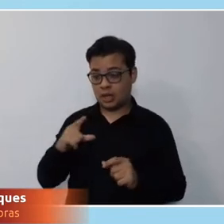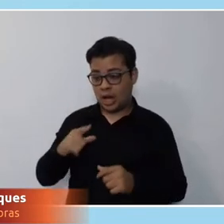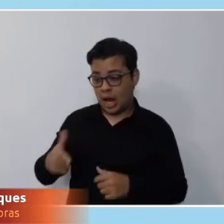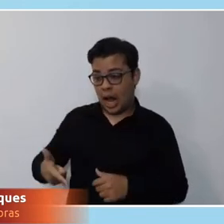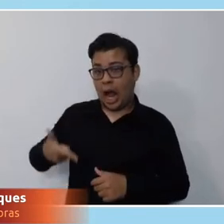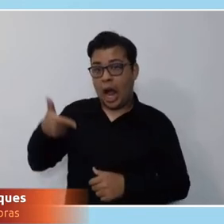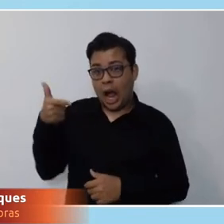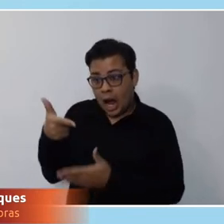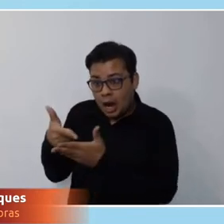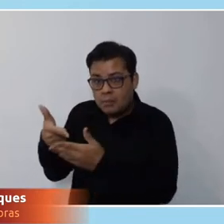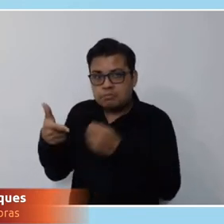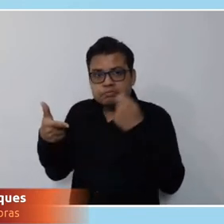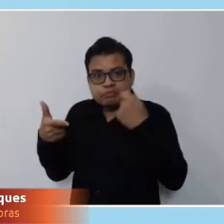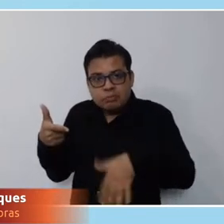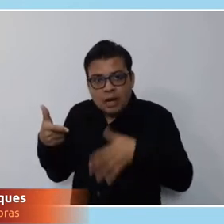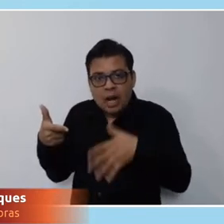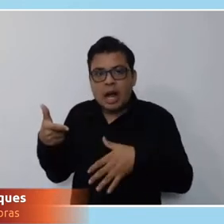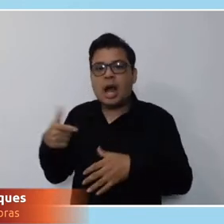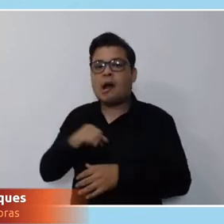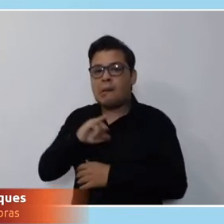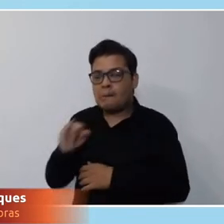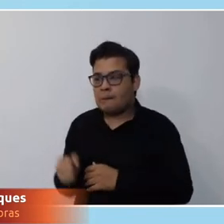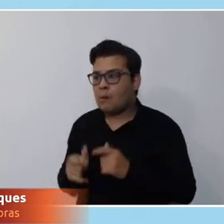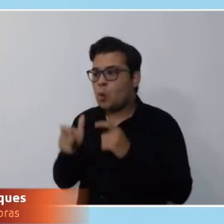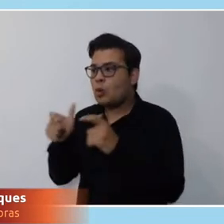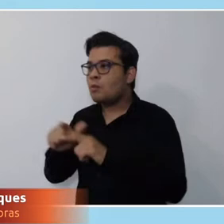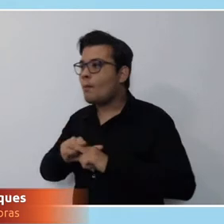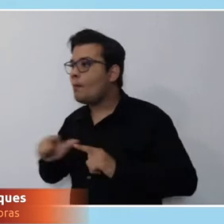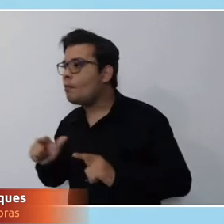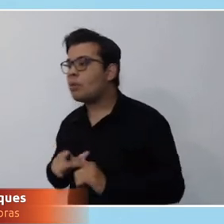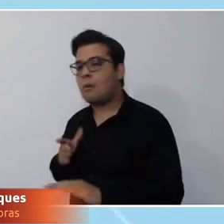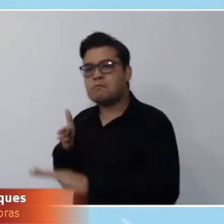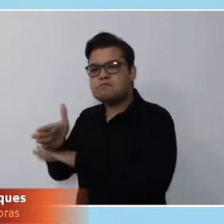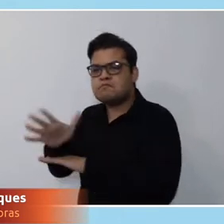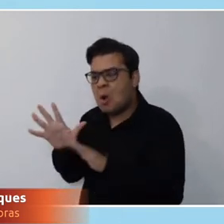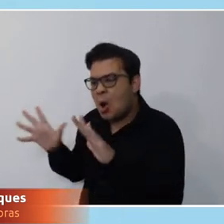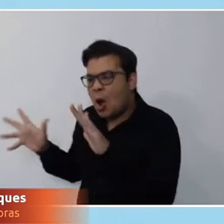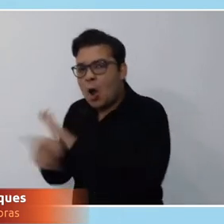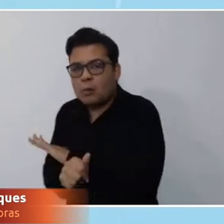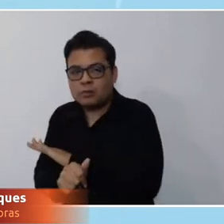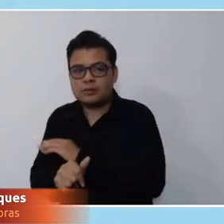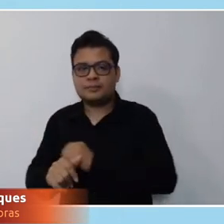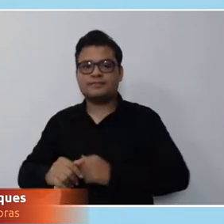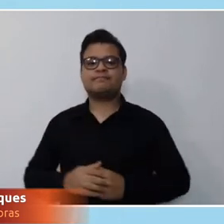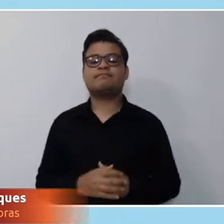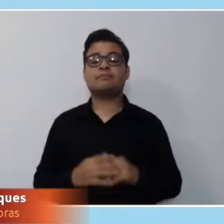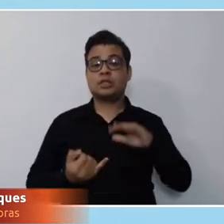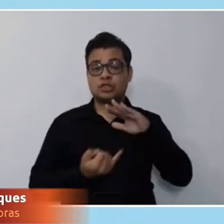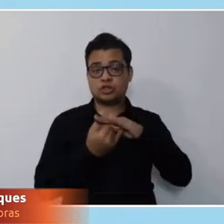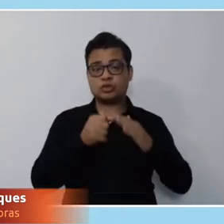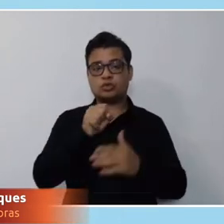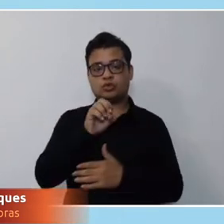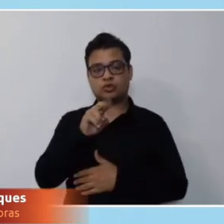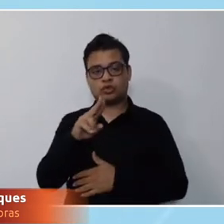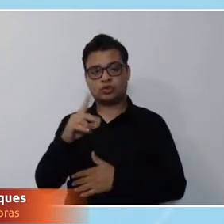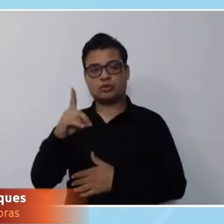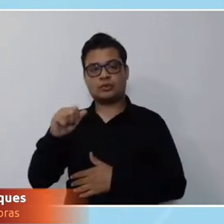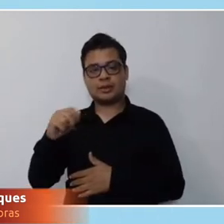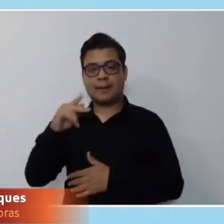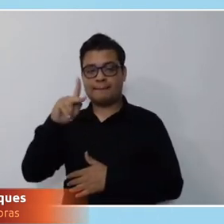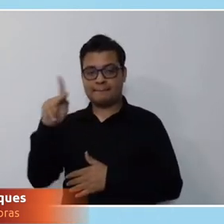mercado e preferem atacar locais vazios. Para o Instituto Sou da Paz, a ampliação do acesso às